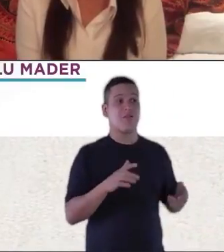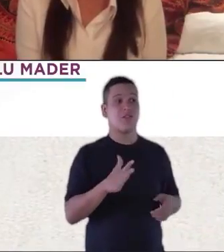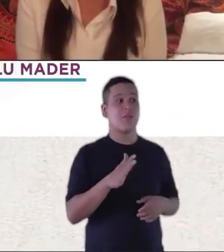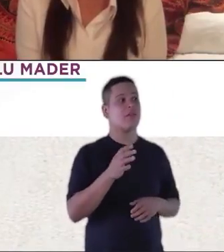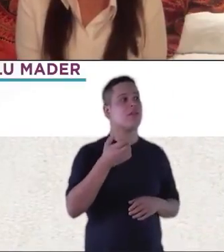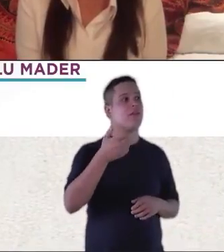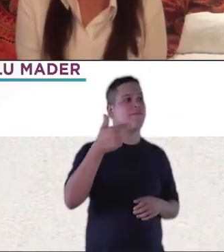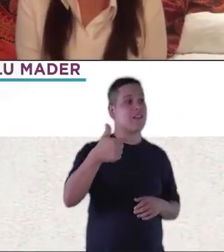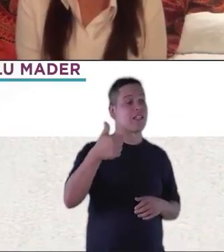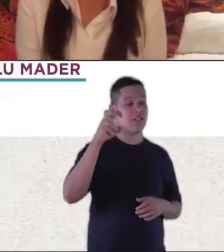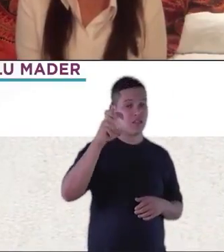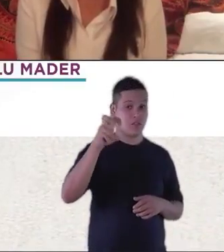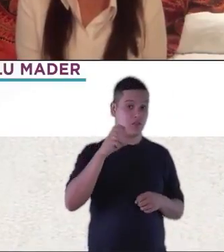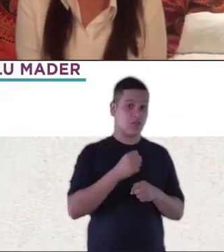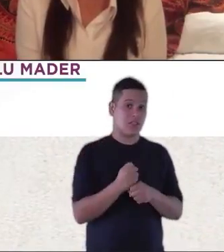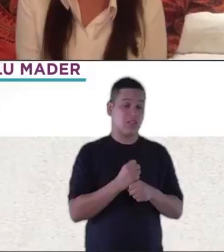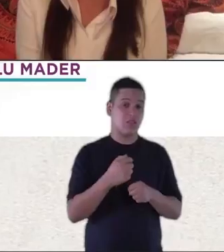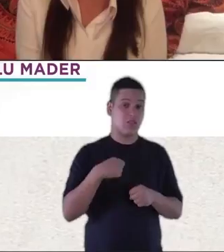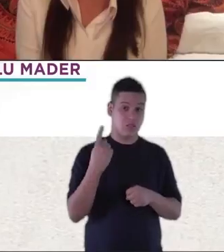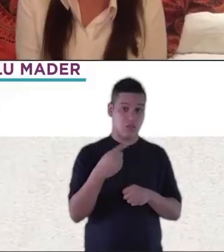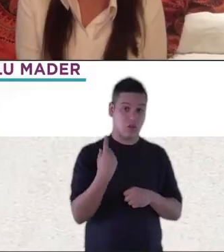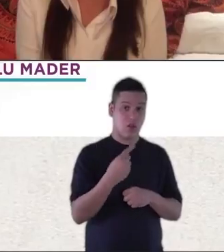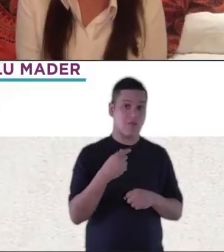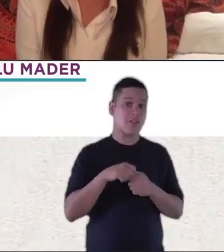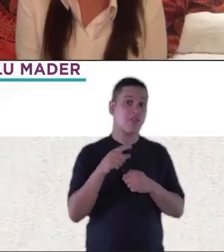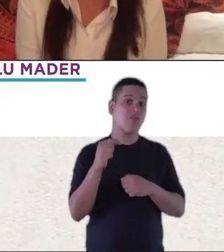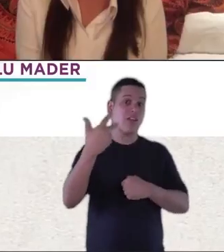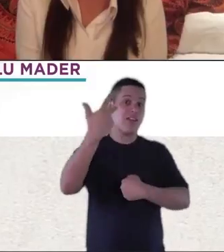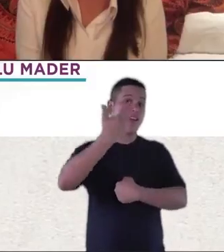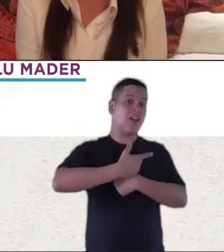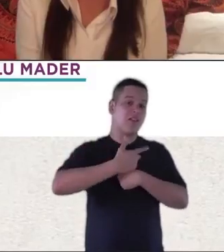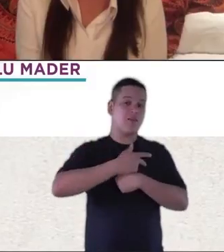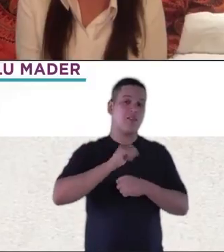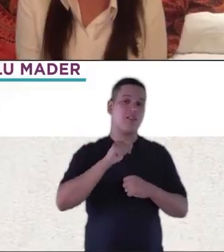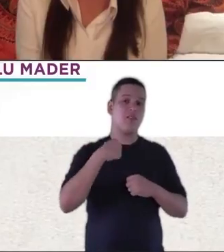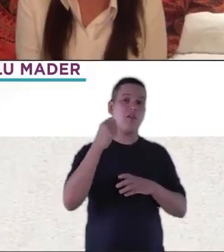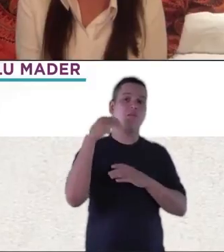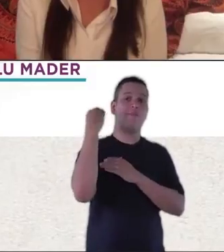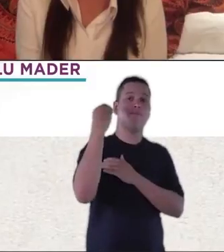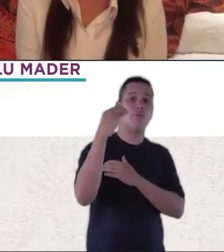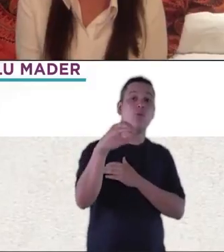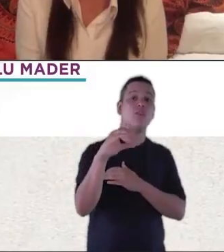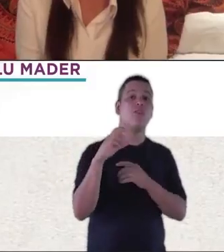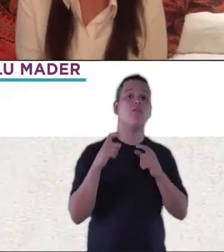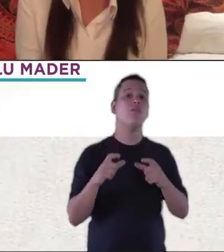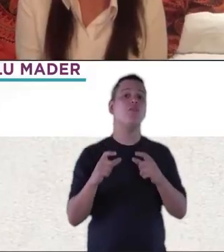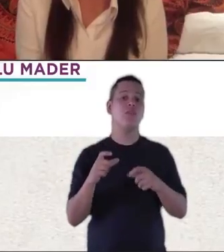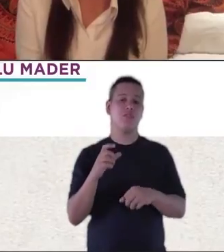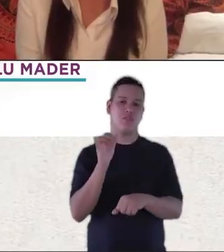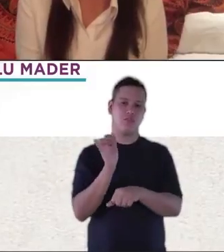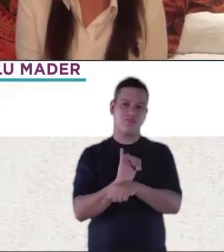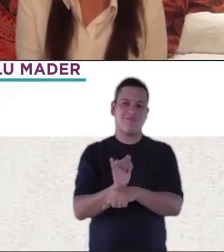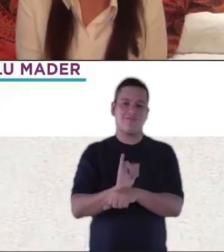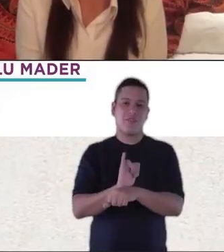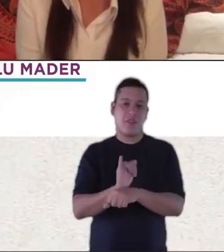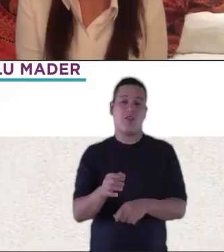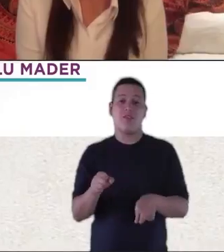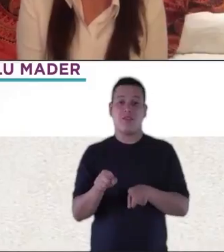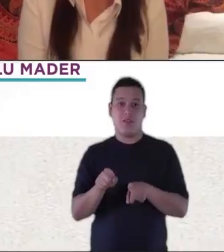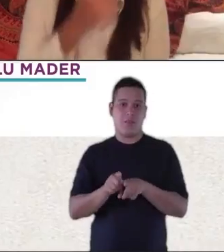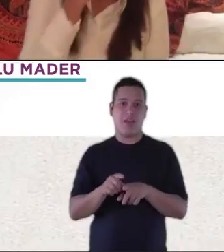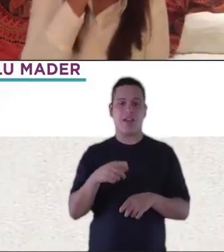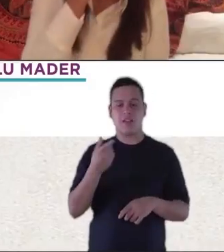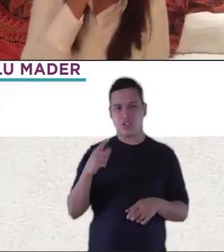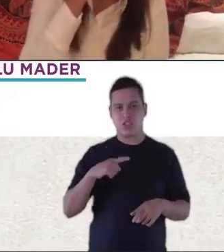eventos presenciais e os depositava aí, nessa plataforma que as pessoas estão assistindo, que é o YouTube. Também transmitia ao vivo